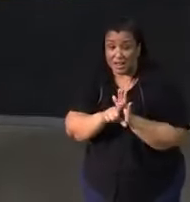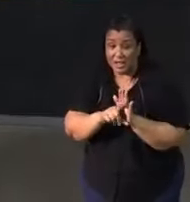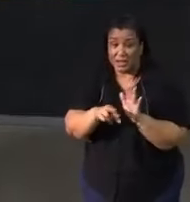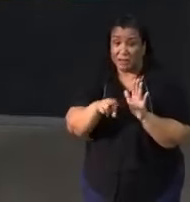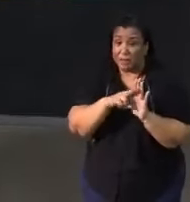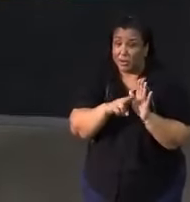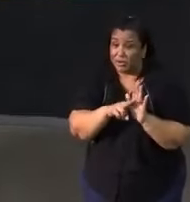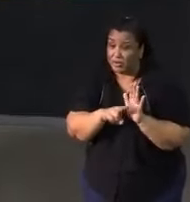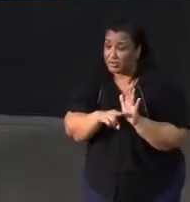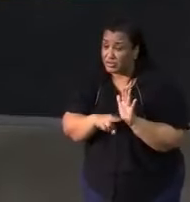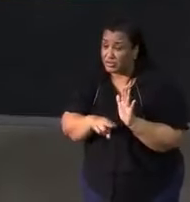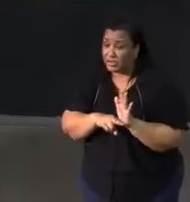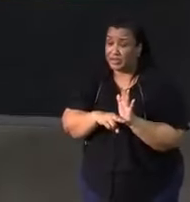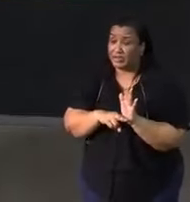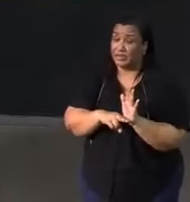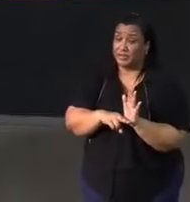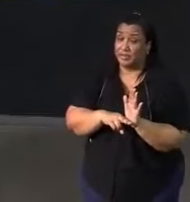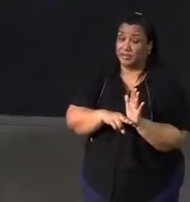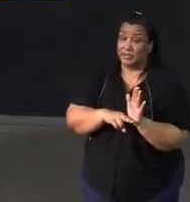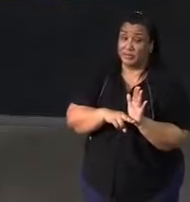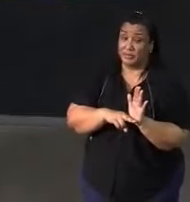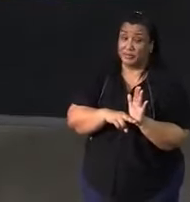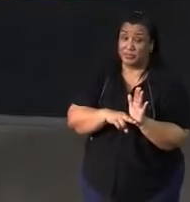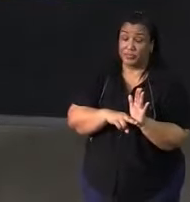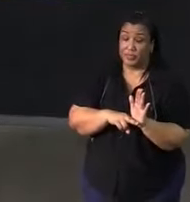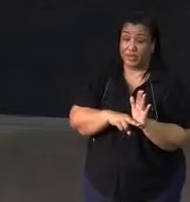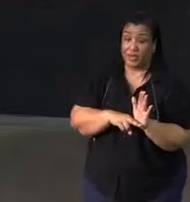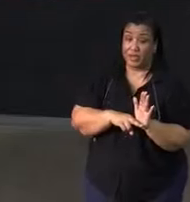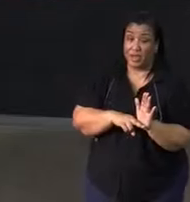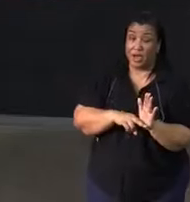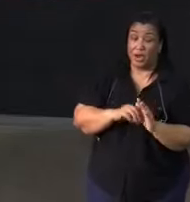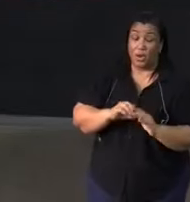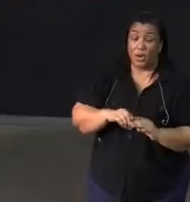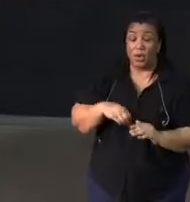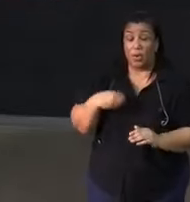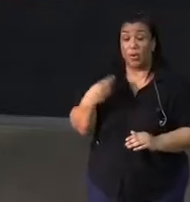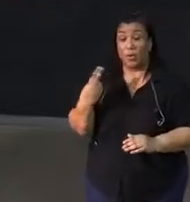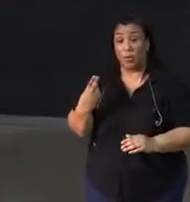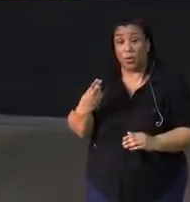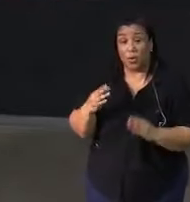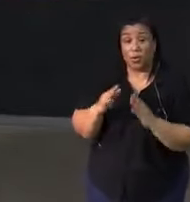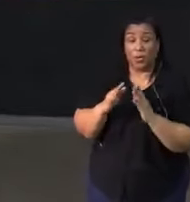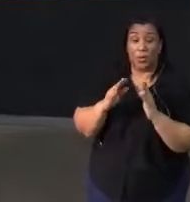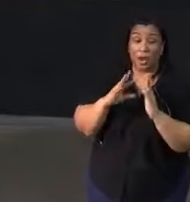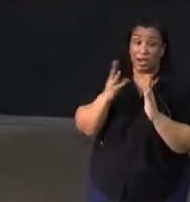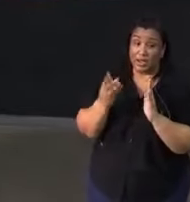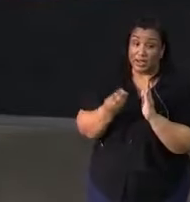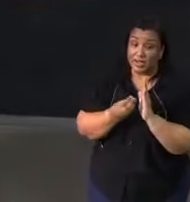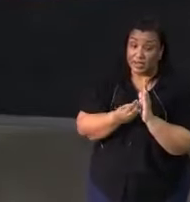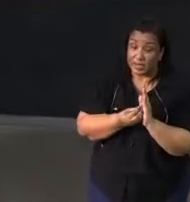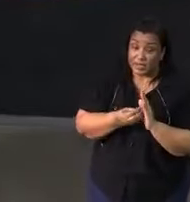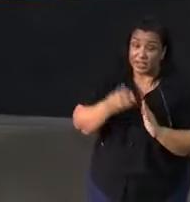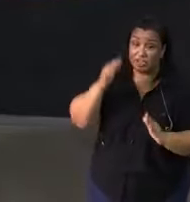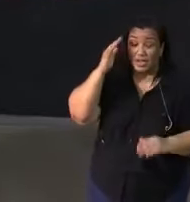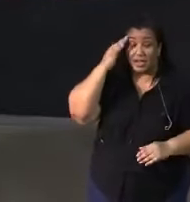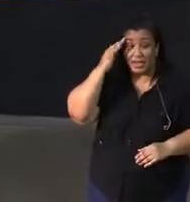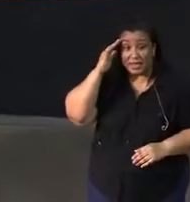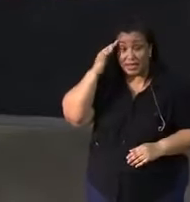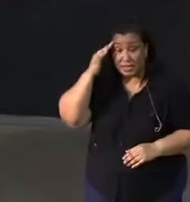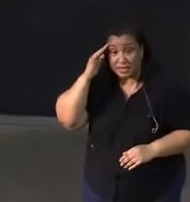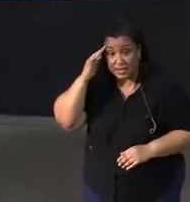Colocando impedimentos. Ou seja, ou a igreja entende o seu papel